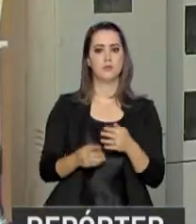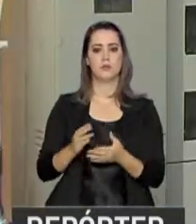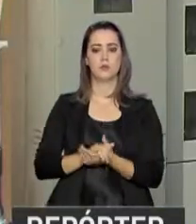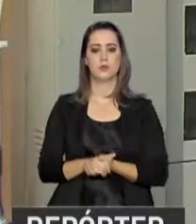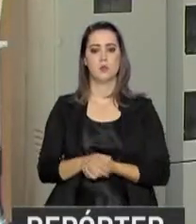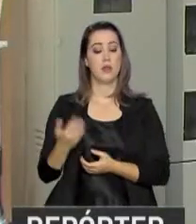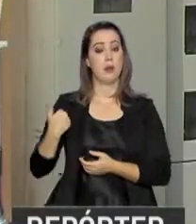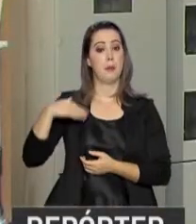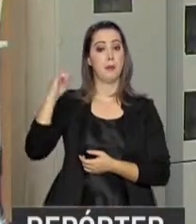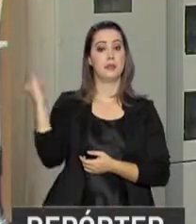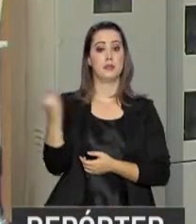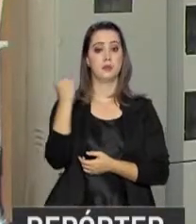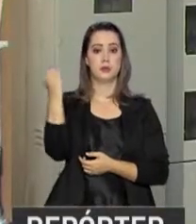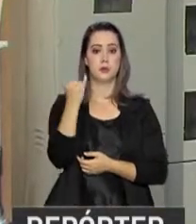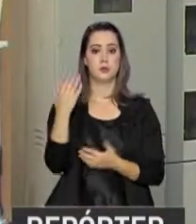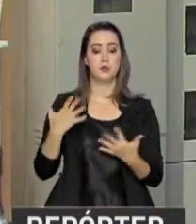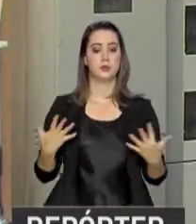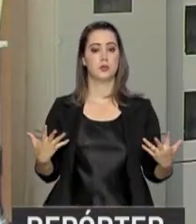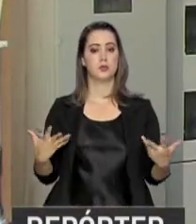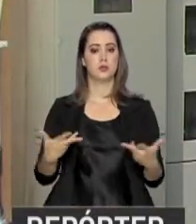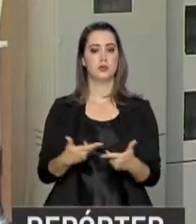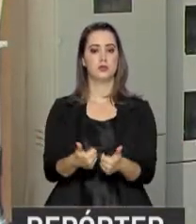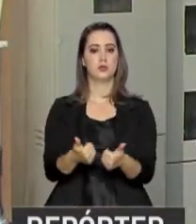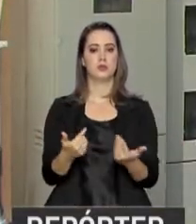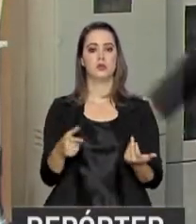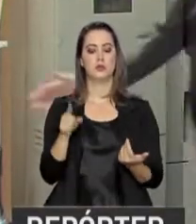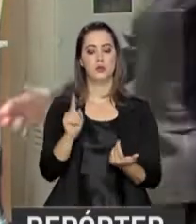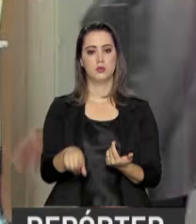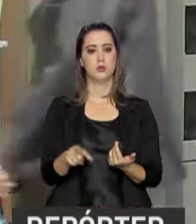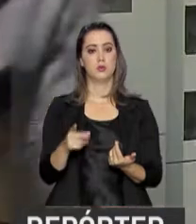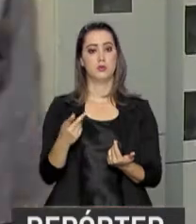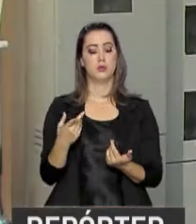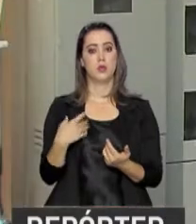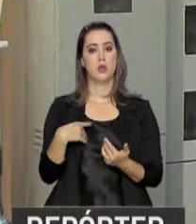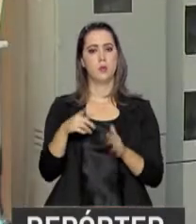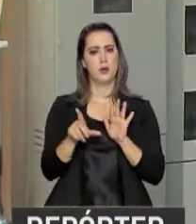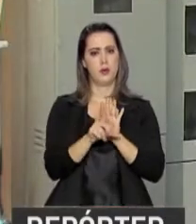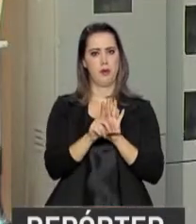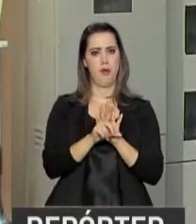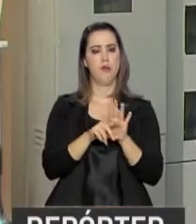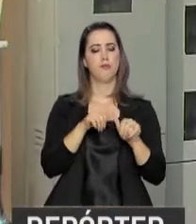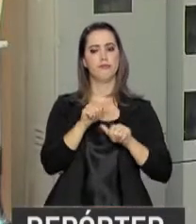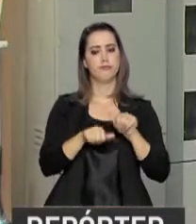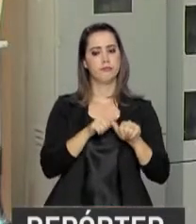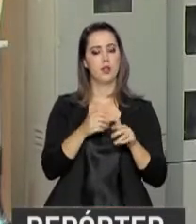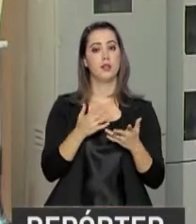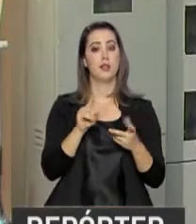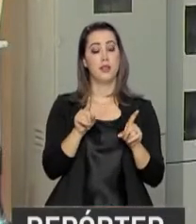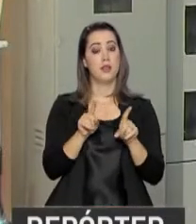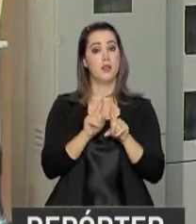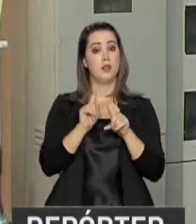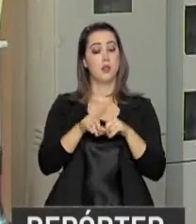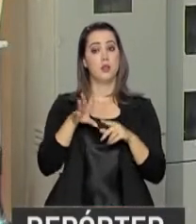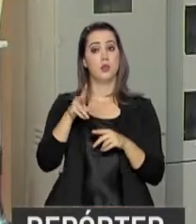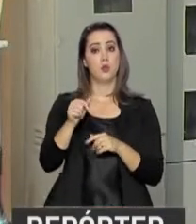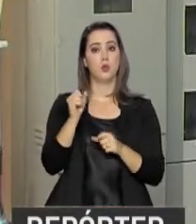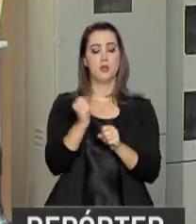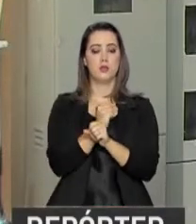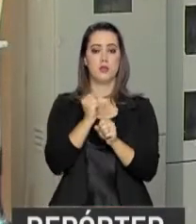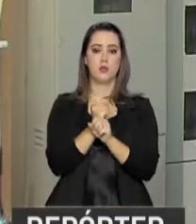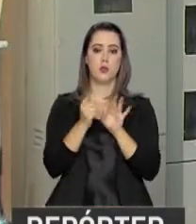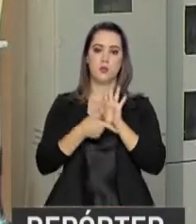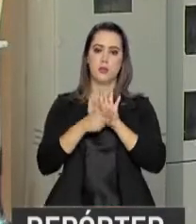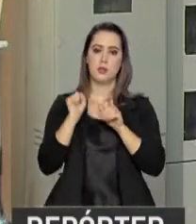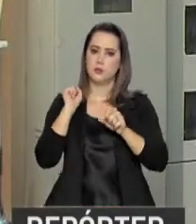Mais importante do que as melhorias que são legais ou físicas, é o fato de que todas aquelas obras que